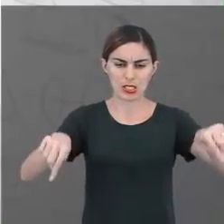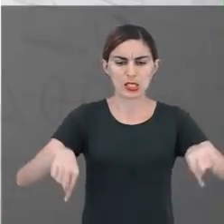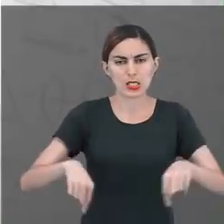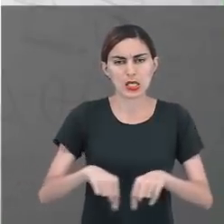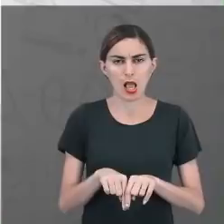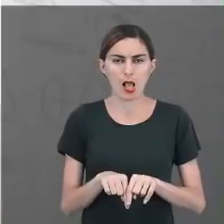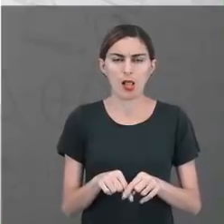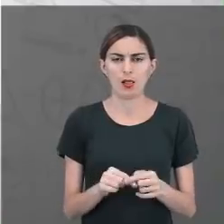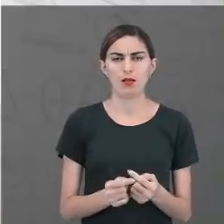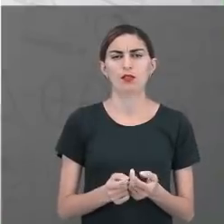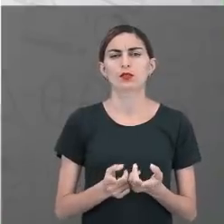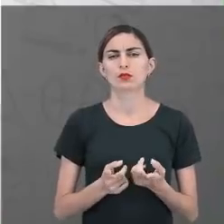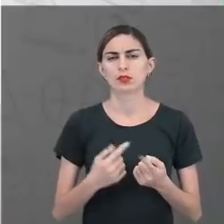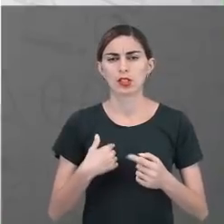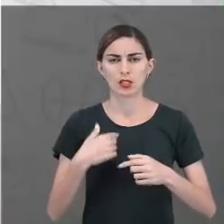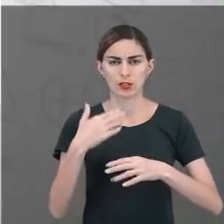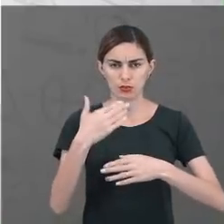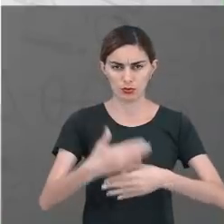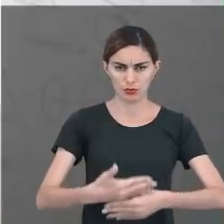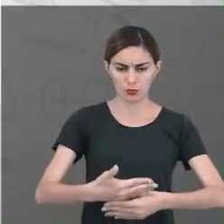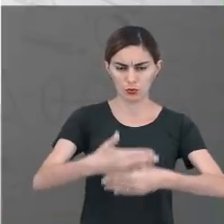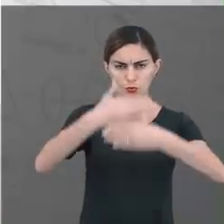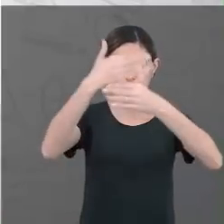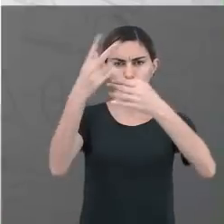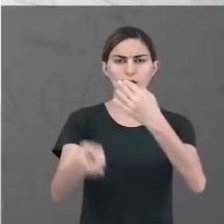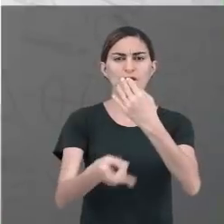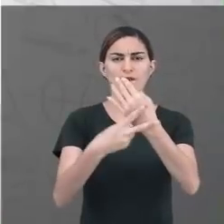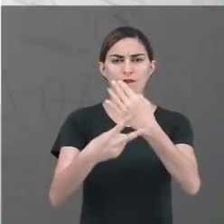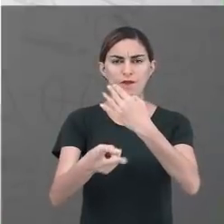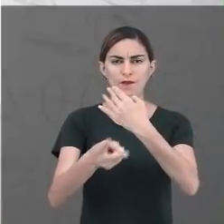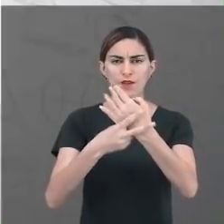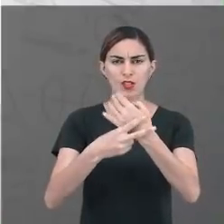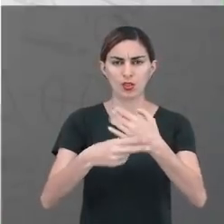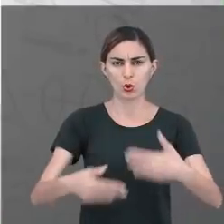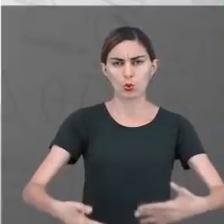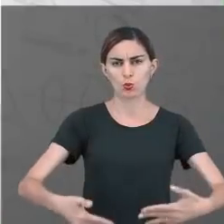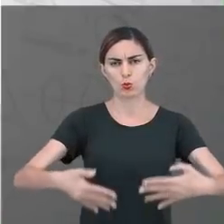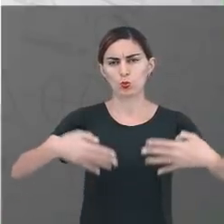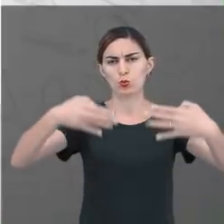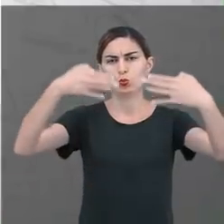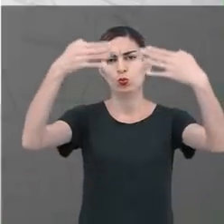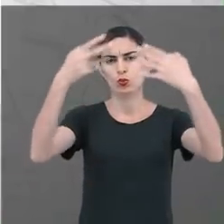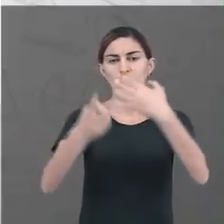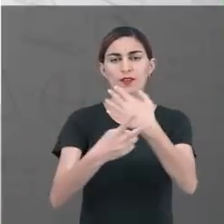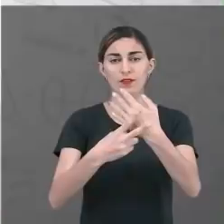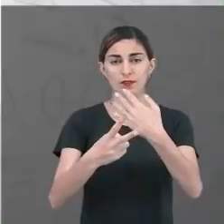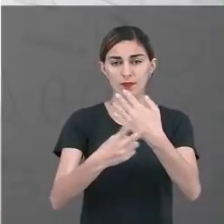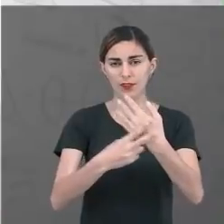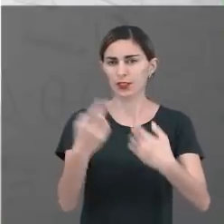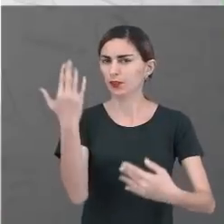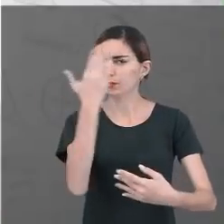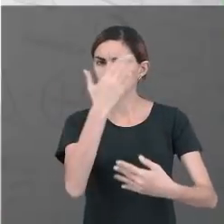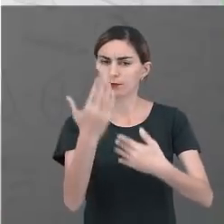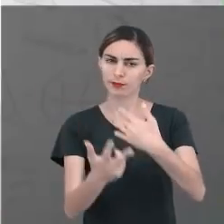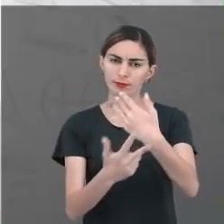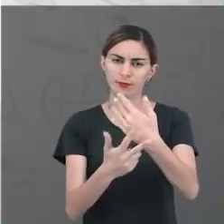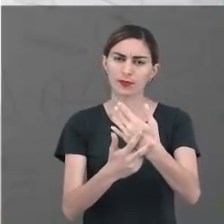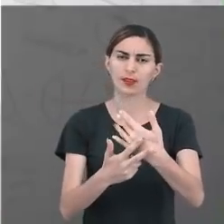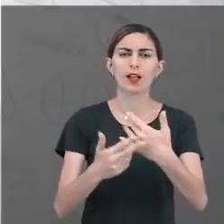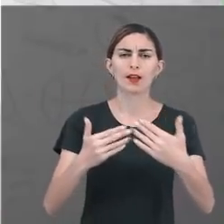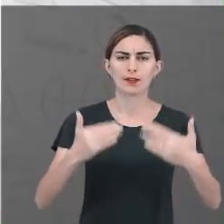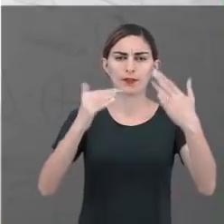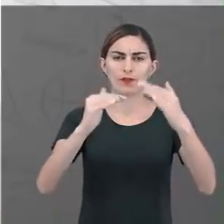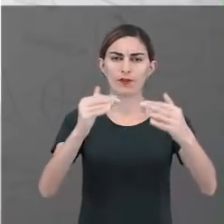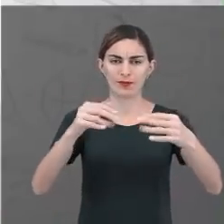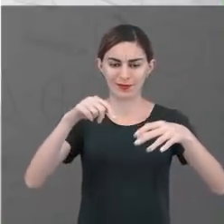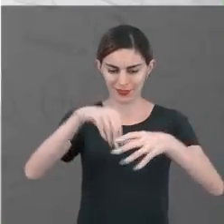um living, e através do pano de vidro que foi colocado, né, nessa parede toda, o ambiente